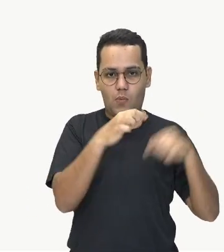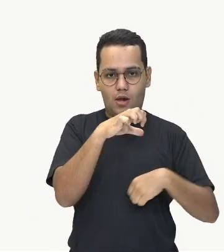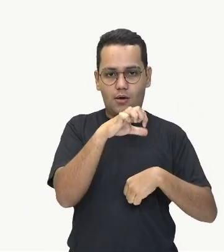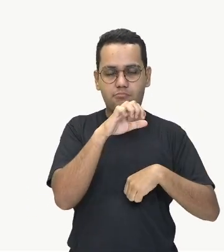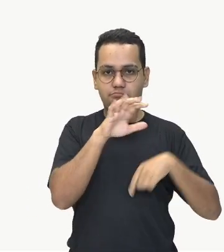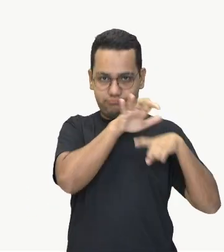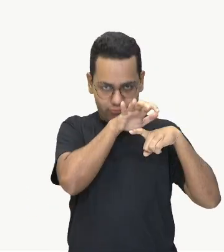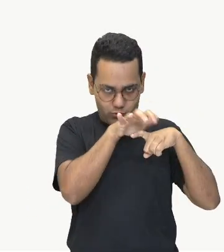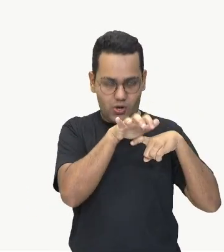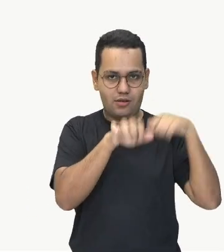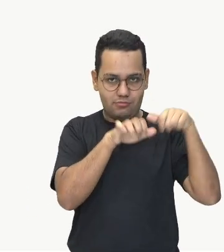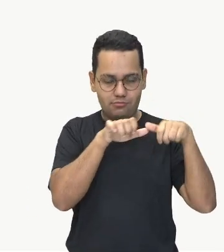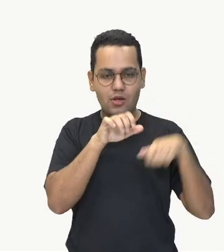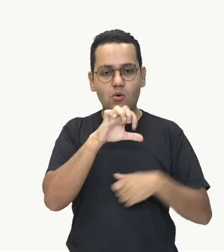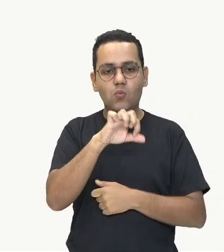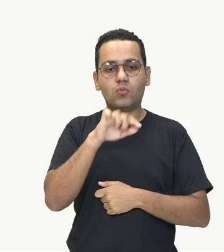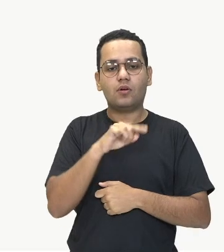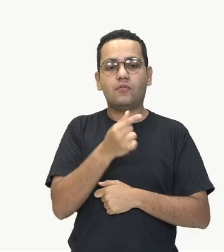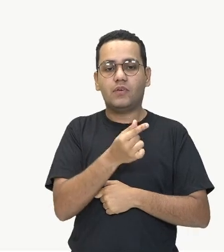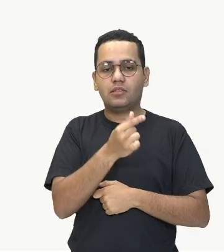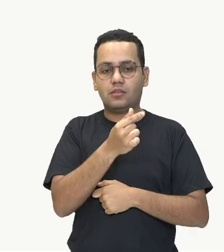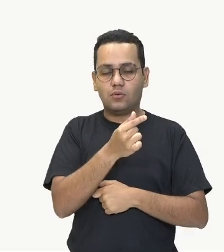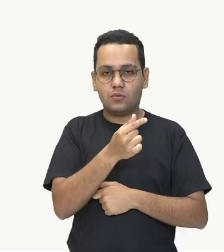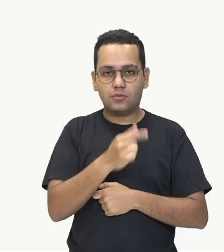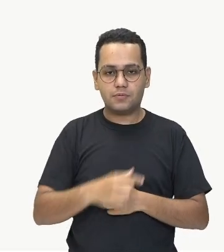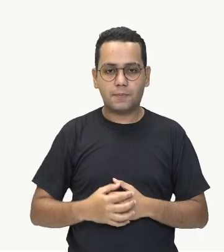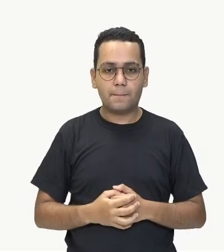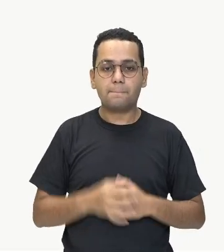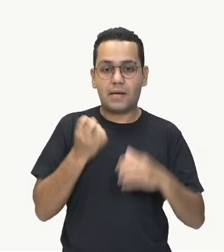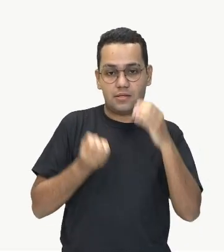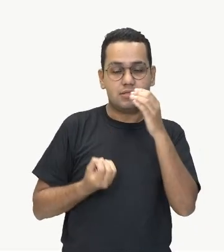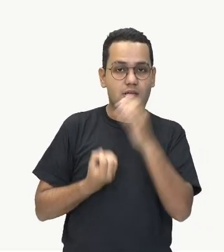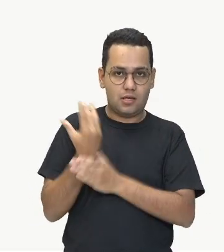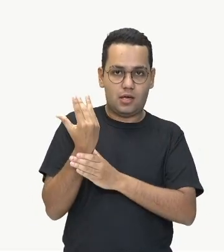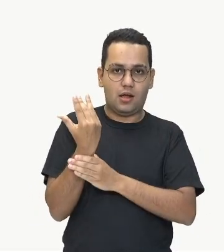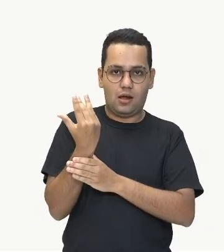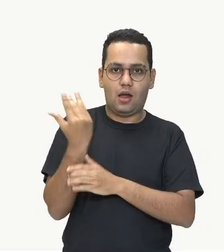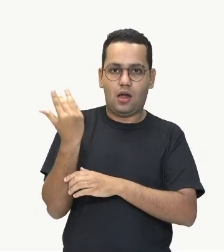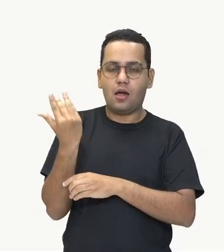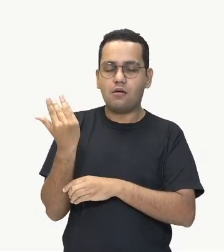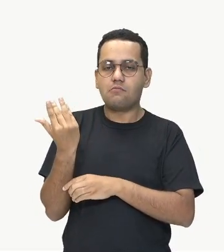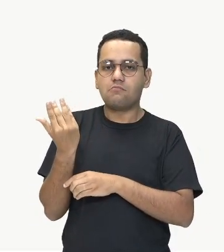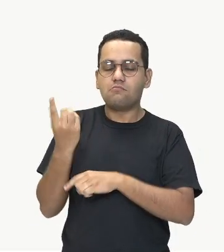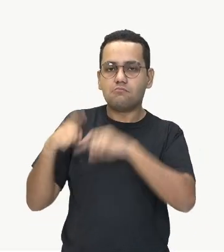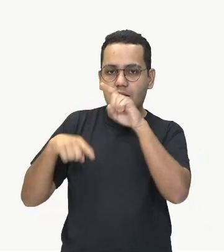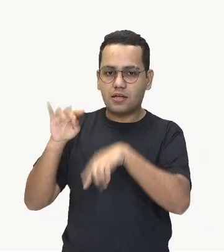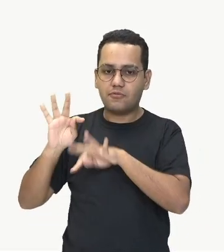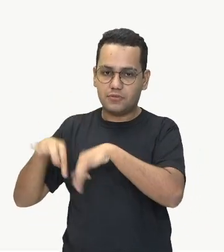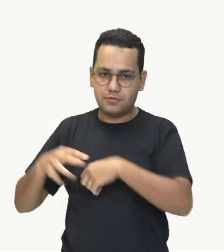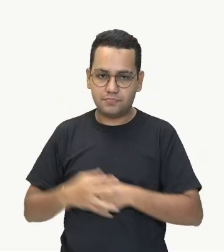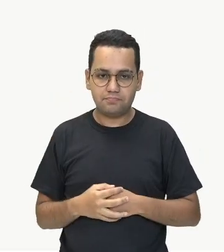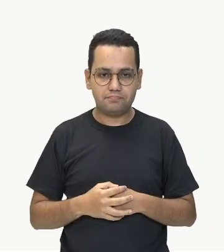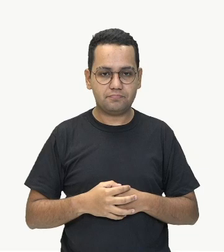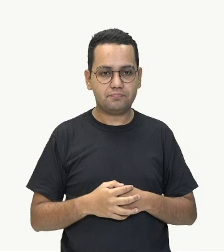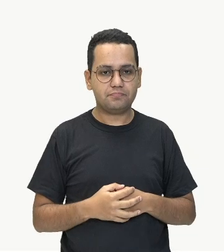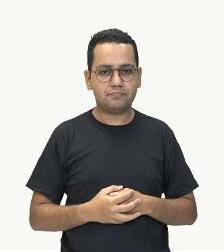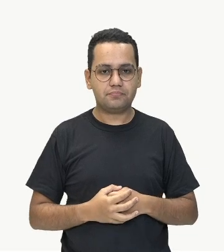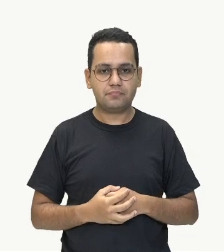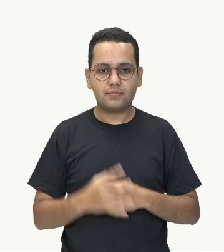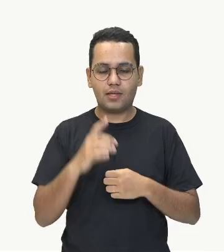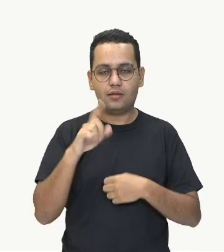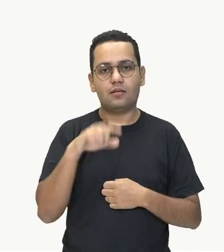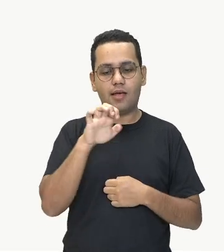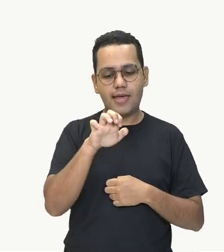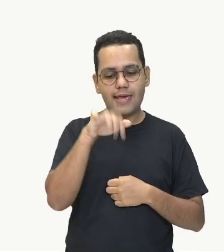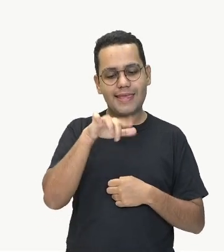produzir né então aqui lembrando que Endo é para dentro e térmico é calor então aqui